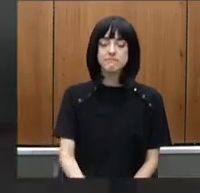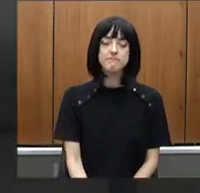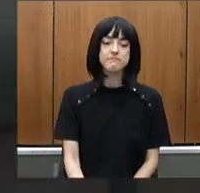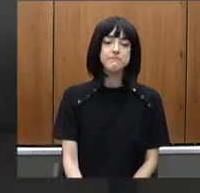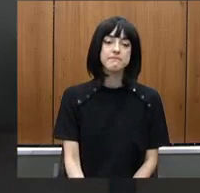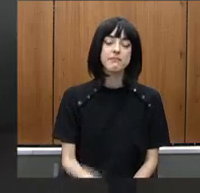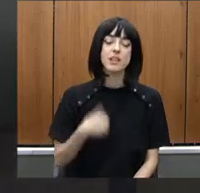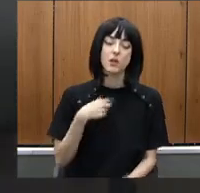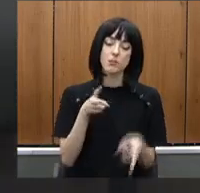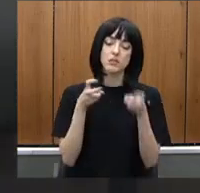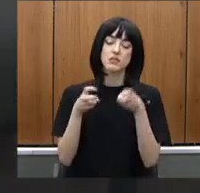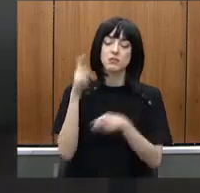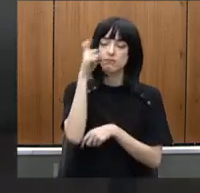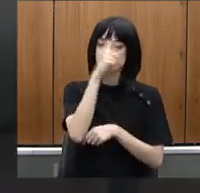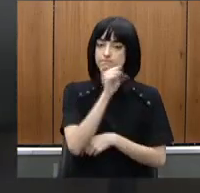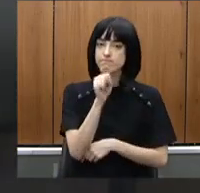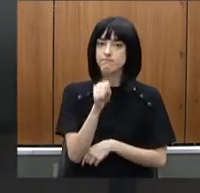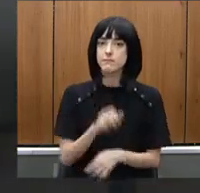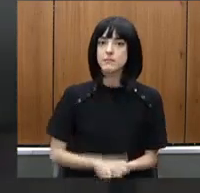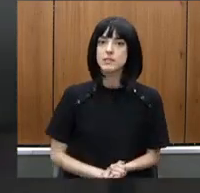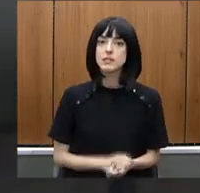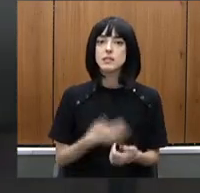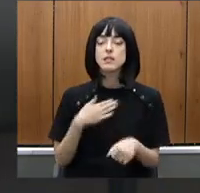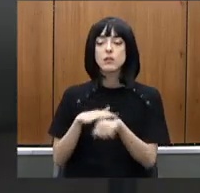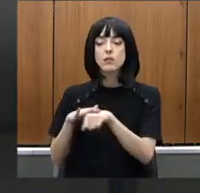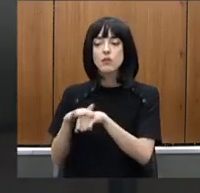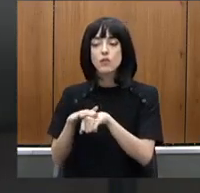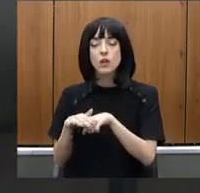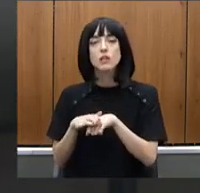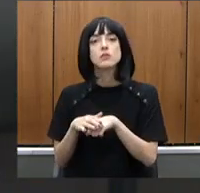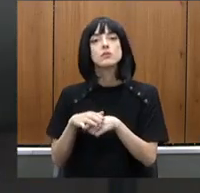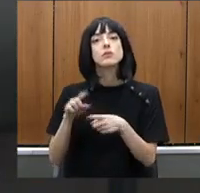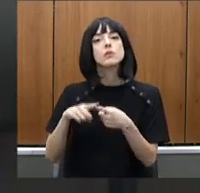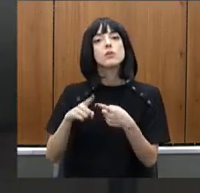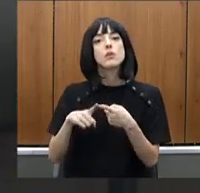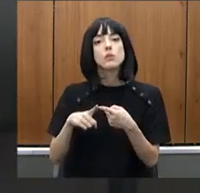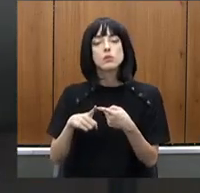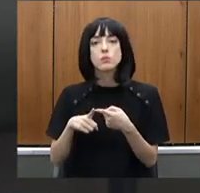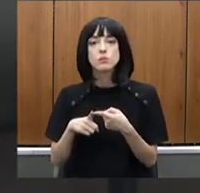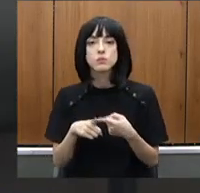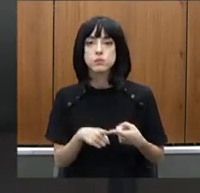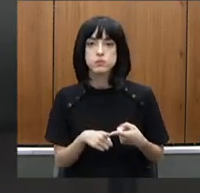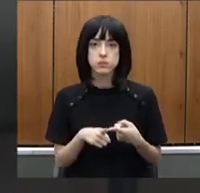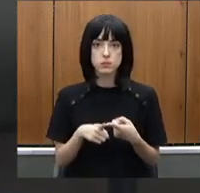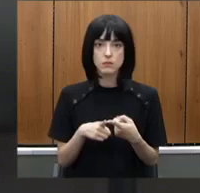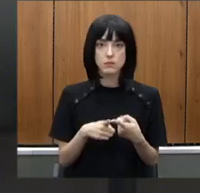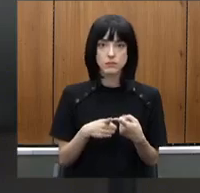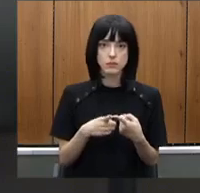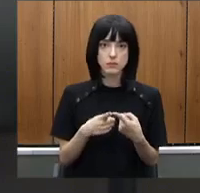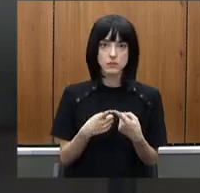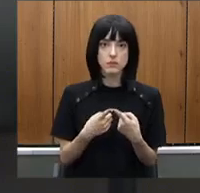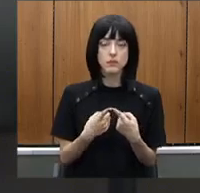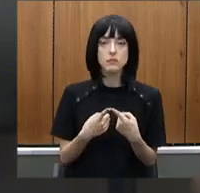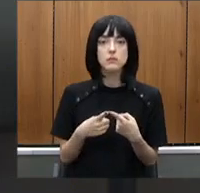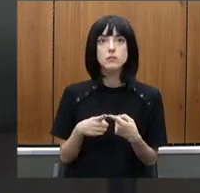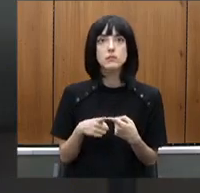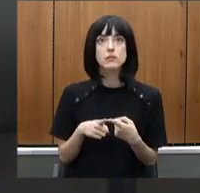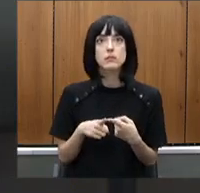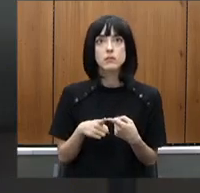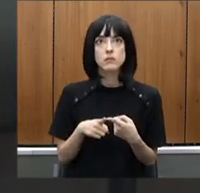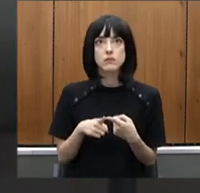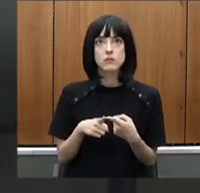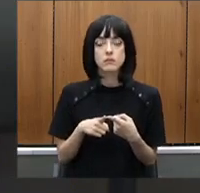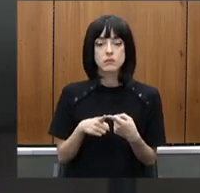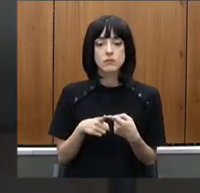havendo aqui agora o Trajano né o trabalho assim presente né Presente